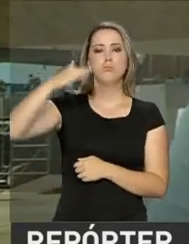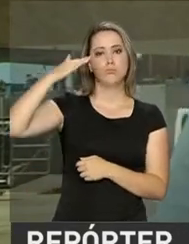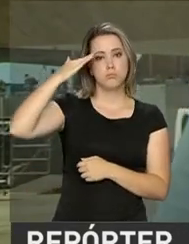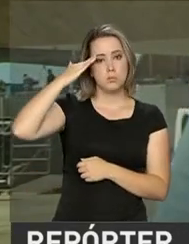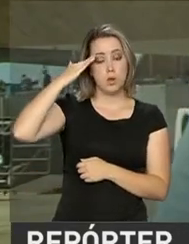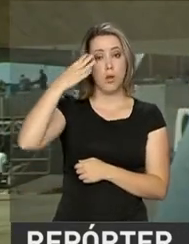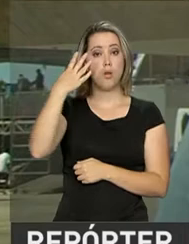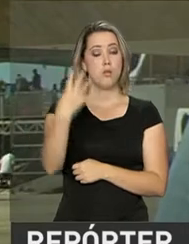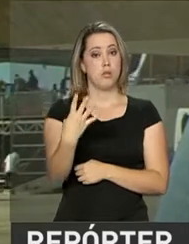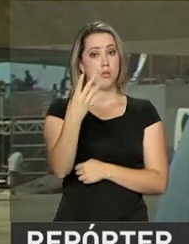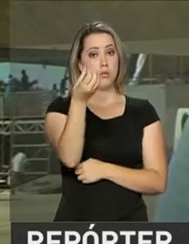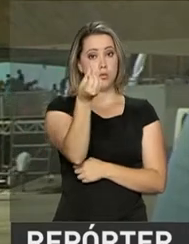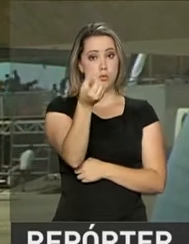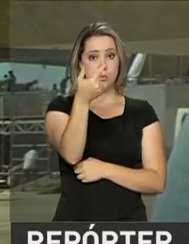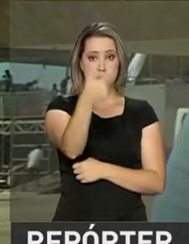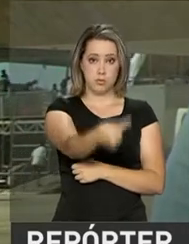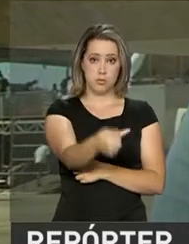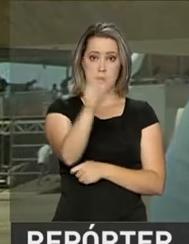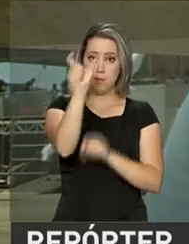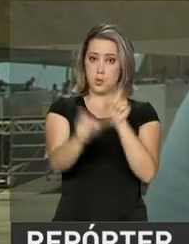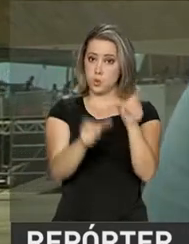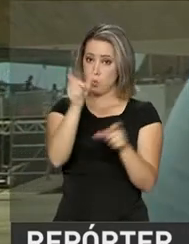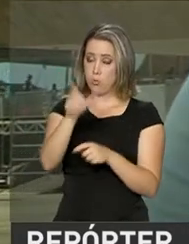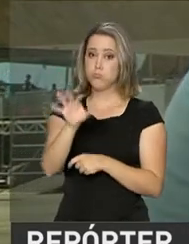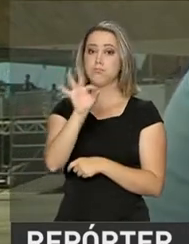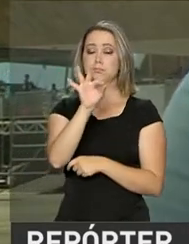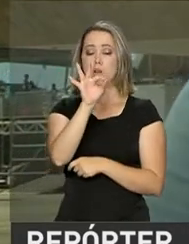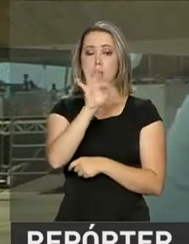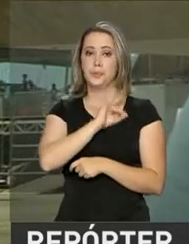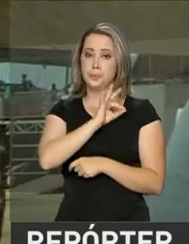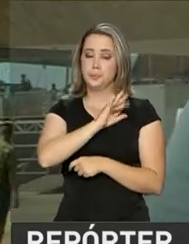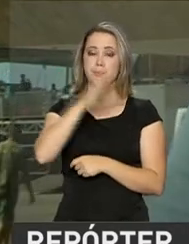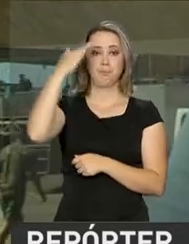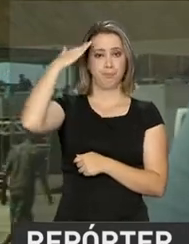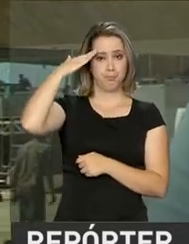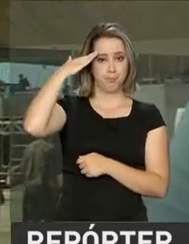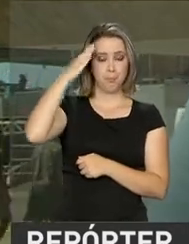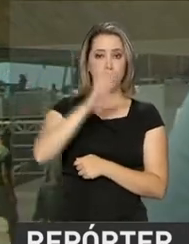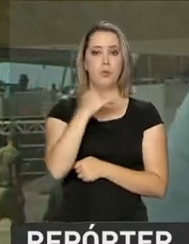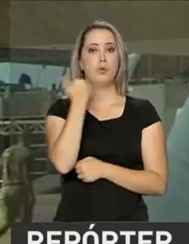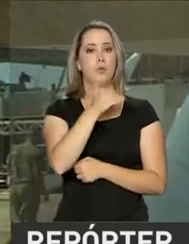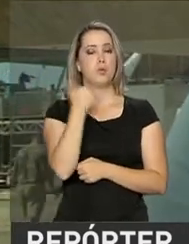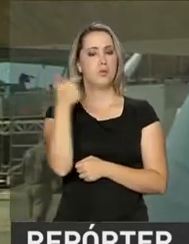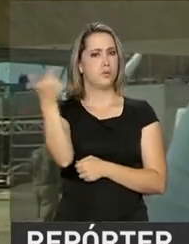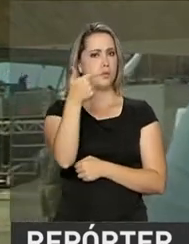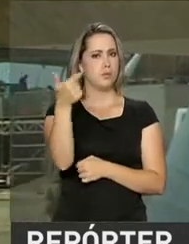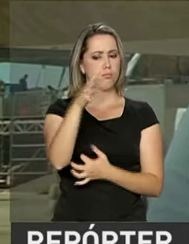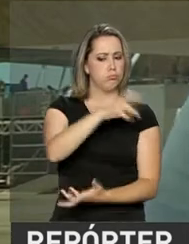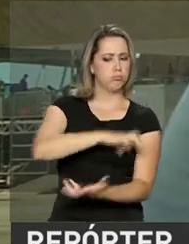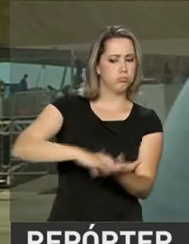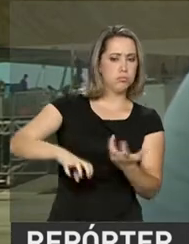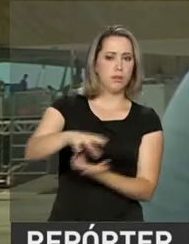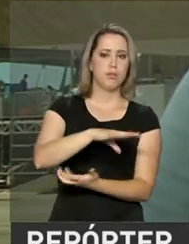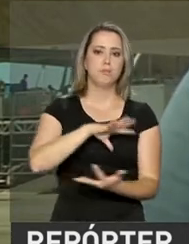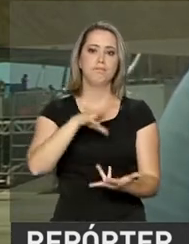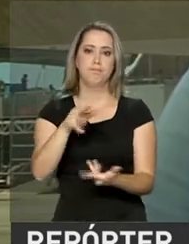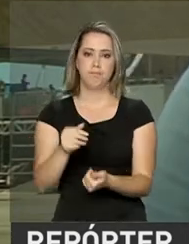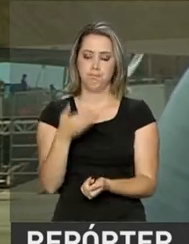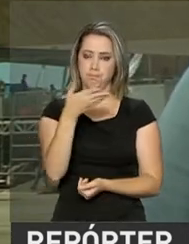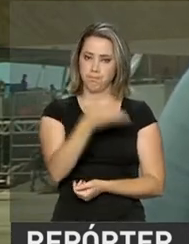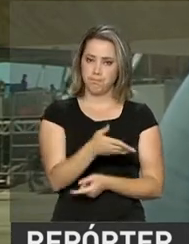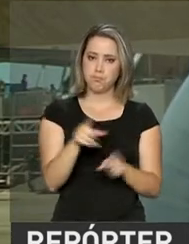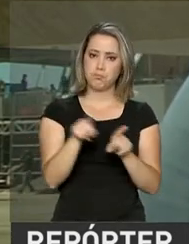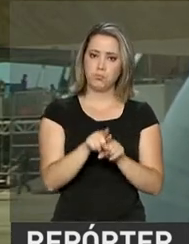aos 467 soldados mortos na Segunda Guerra Mundial. Para o ministro da Defesa, Raul Jungmann, o envio das